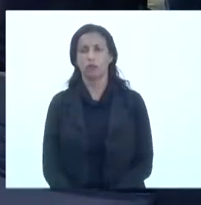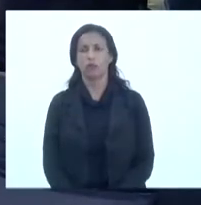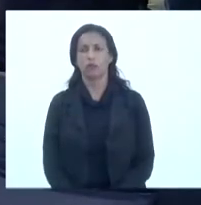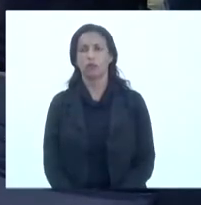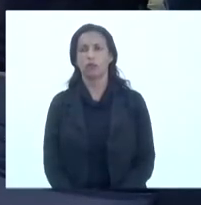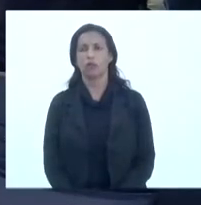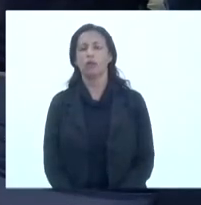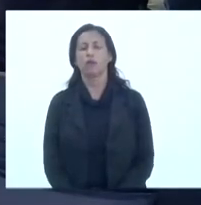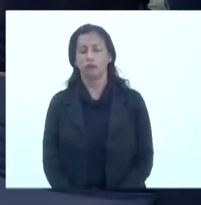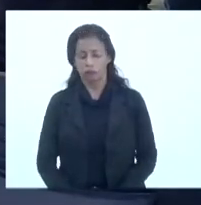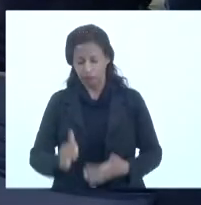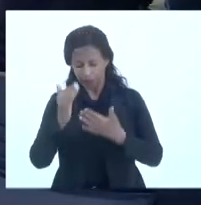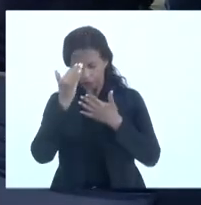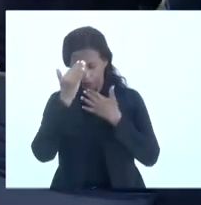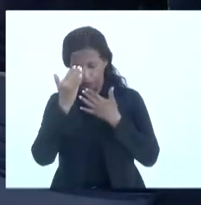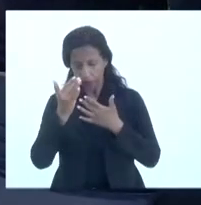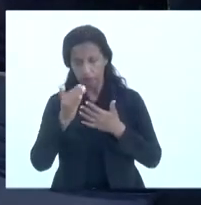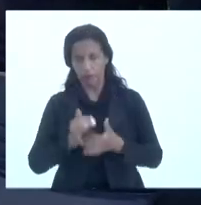Obrigado, Jairo.